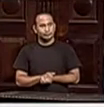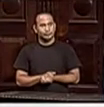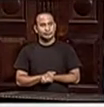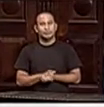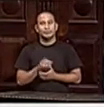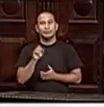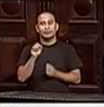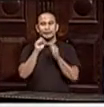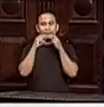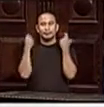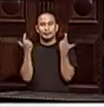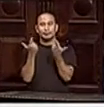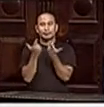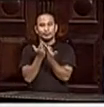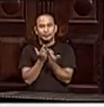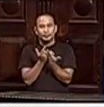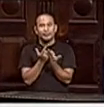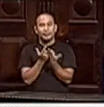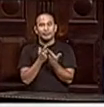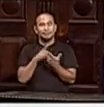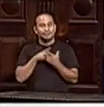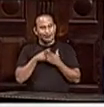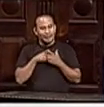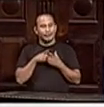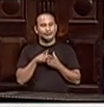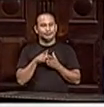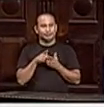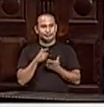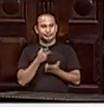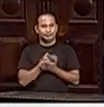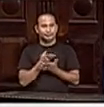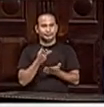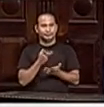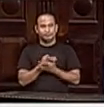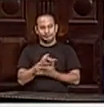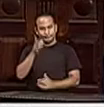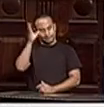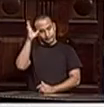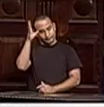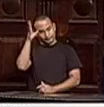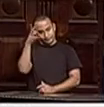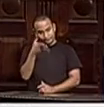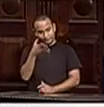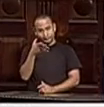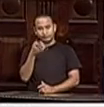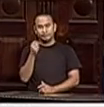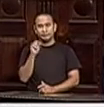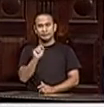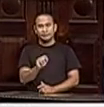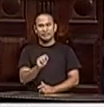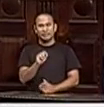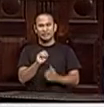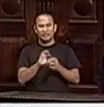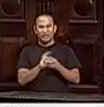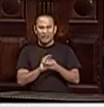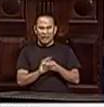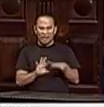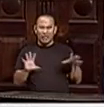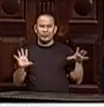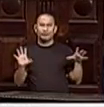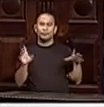que a Assembleia Legislativa havia extrapolado na sua decisão que, além de soltar